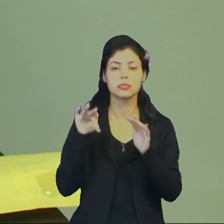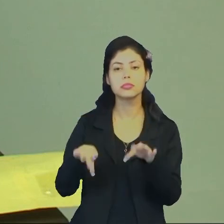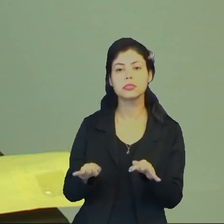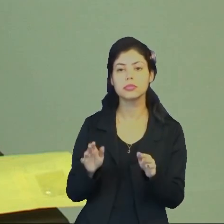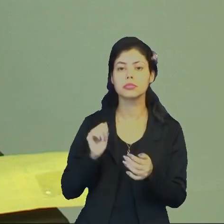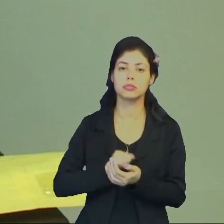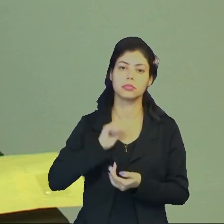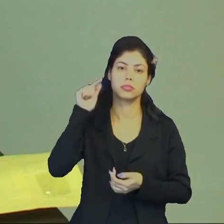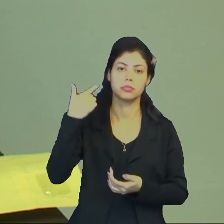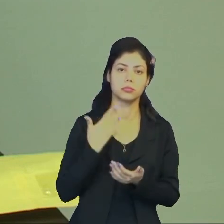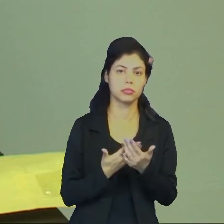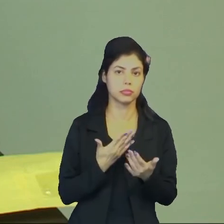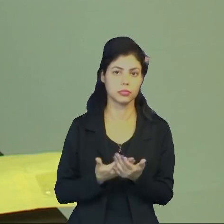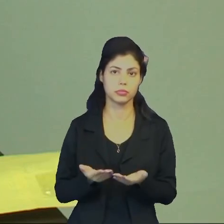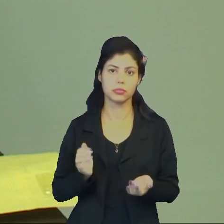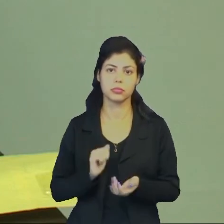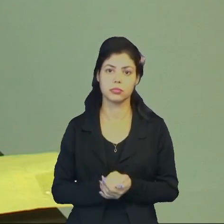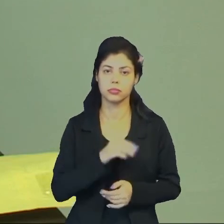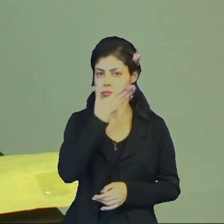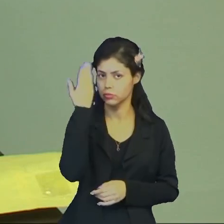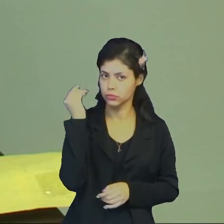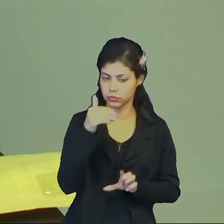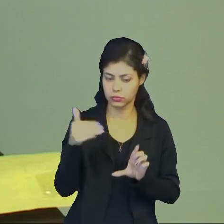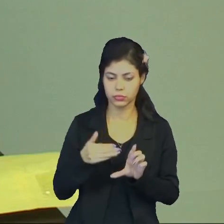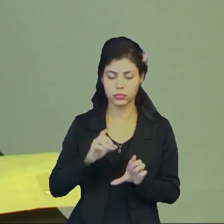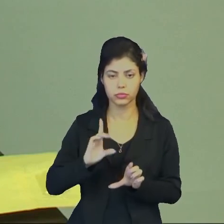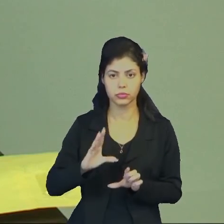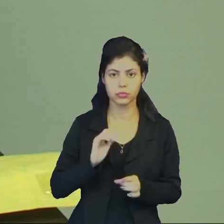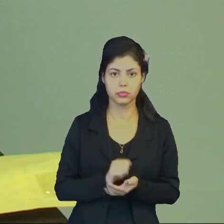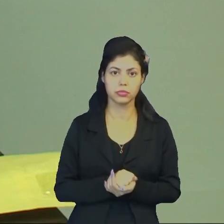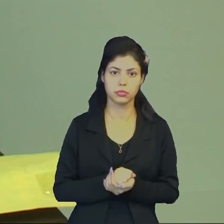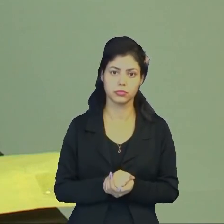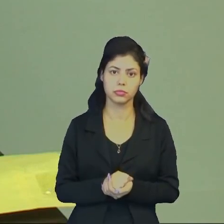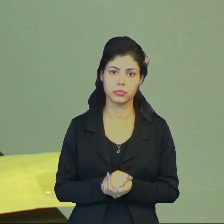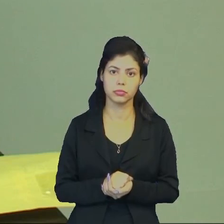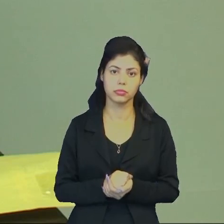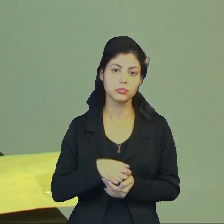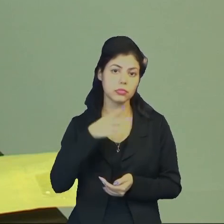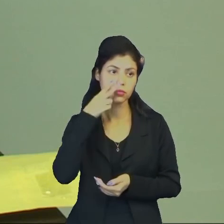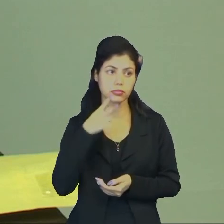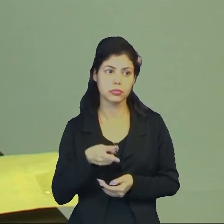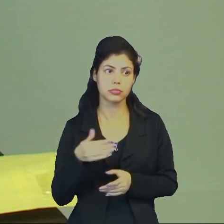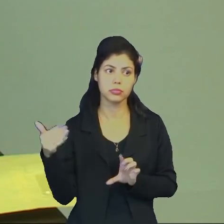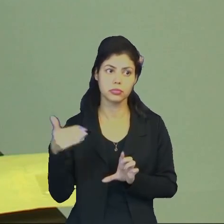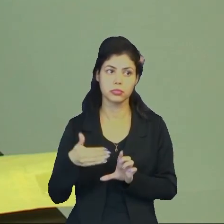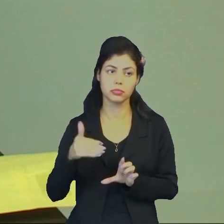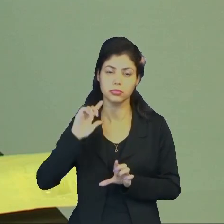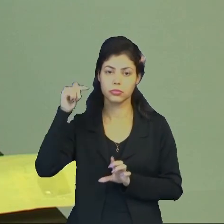aqui e te aguardo na próxima aula, tá bom? Mas não esqueça de acessar a plataforma Eduque, para você